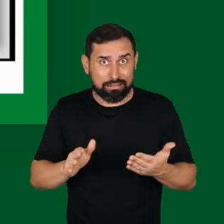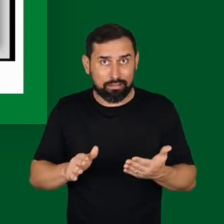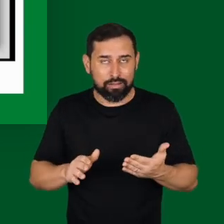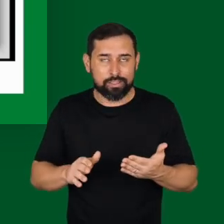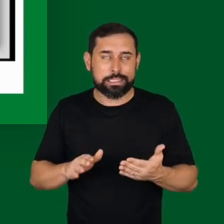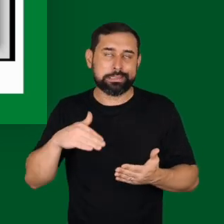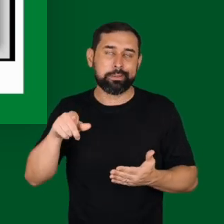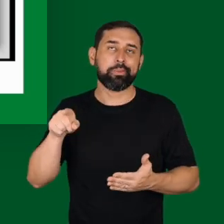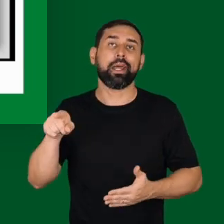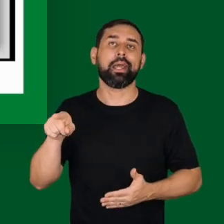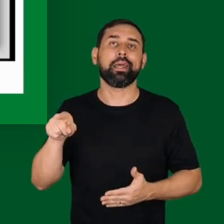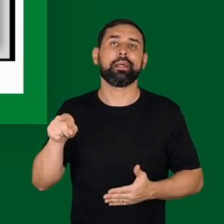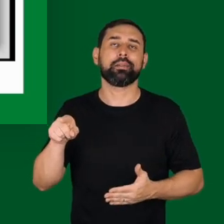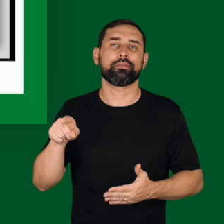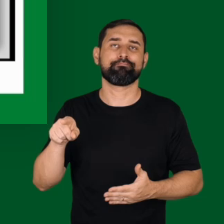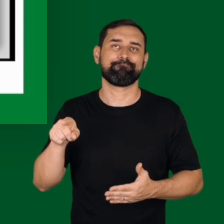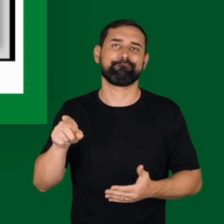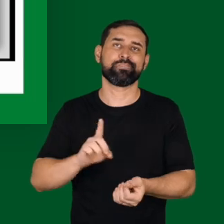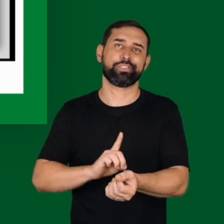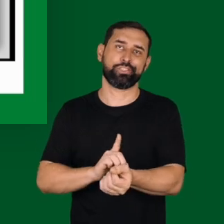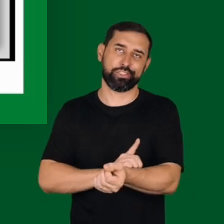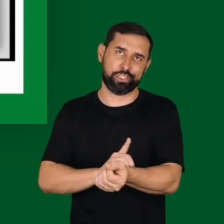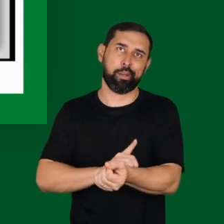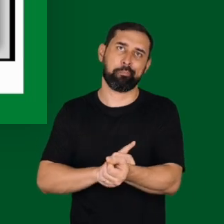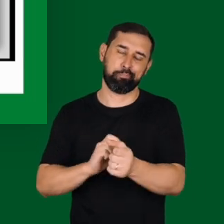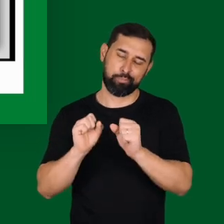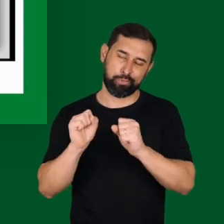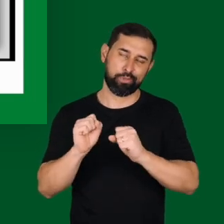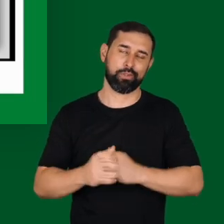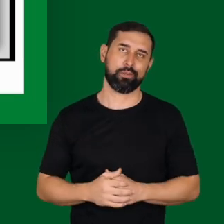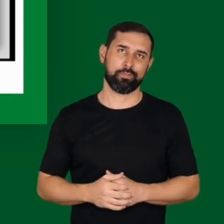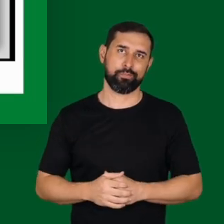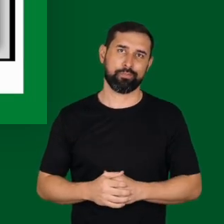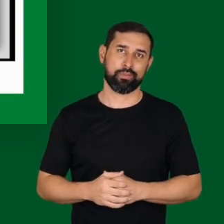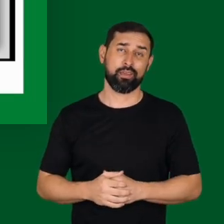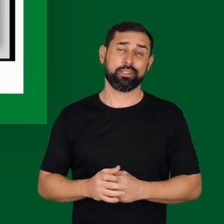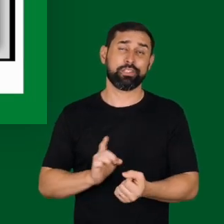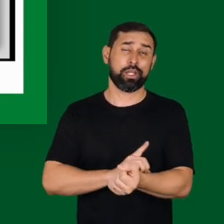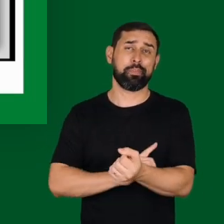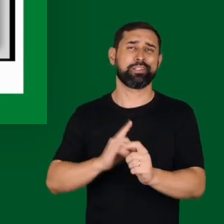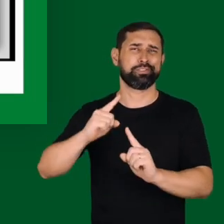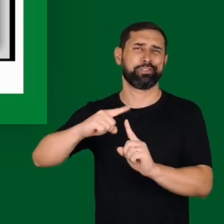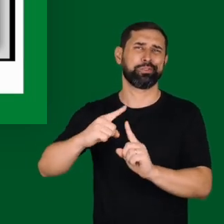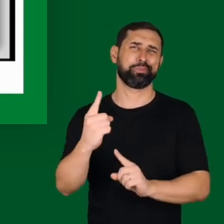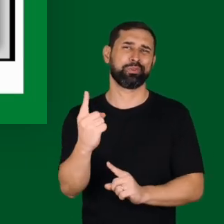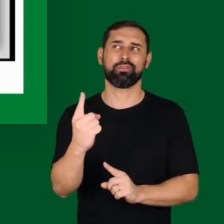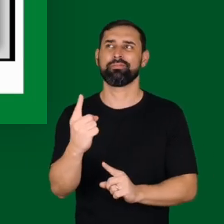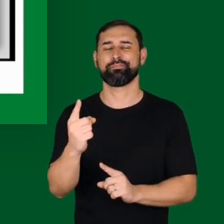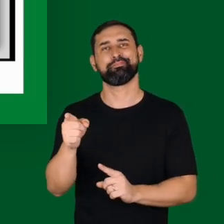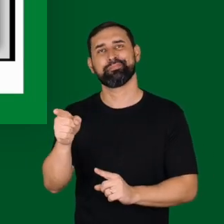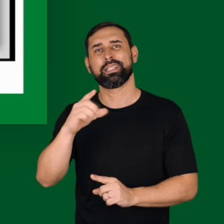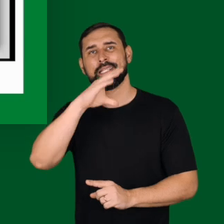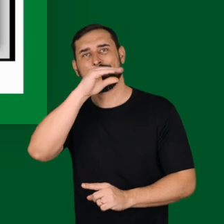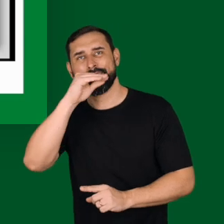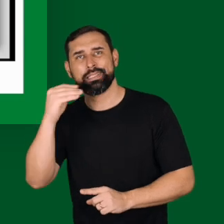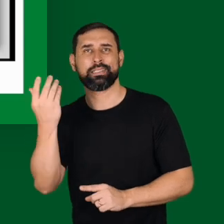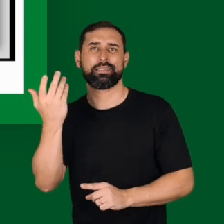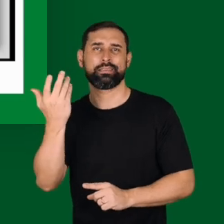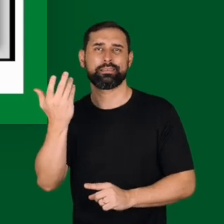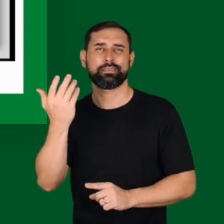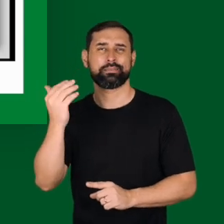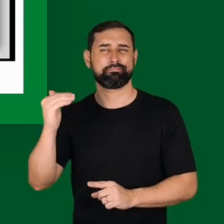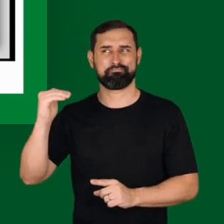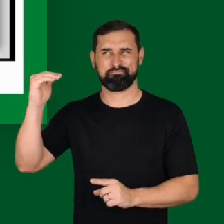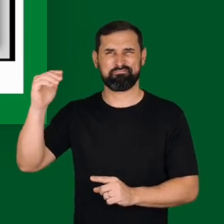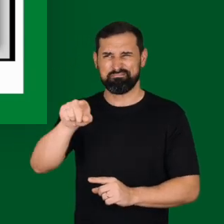feito o diagnóstico e o tratamento no tempo adequado, o paciente vai evoluir com a doença diabetes. No